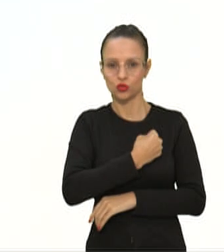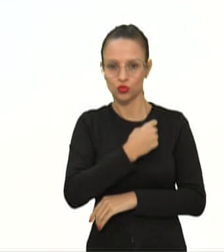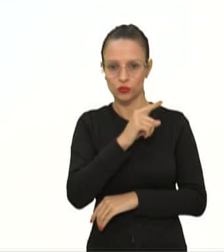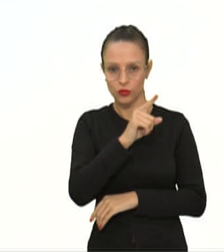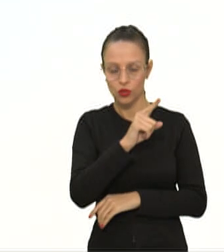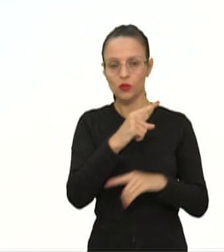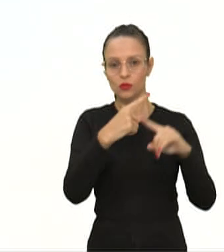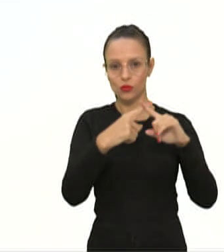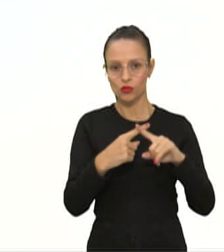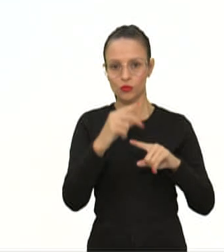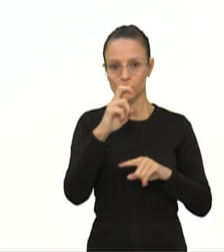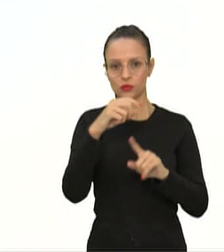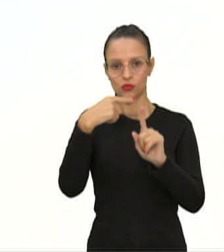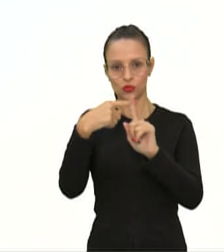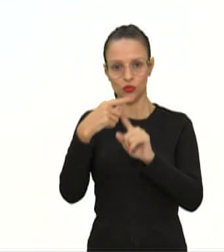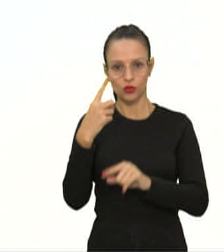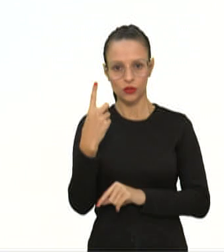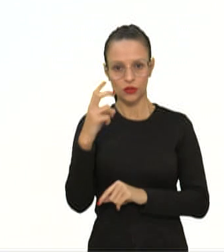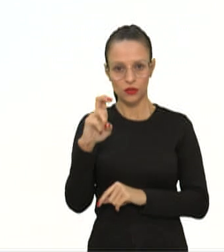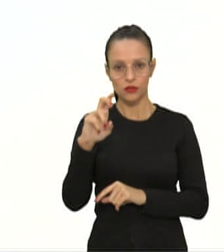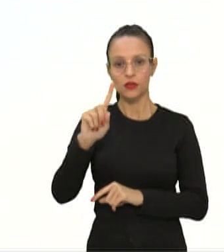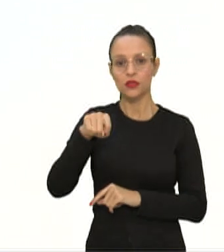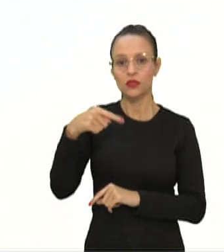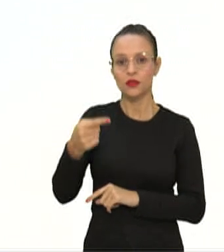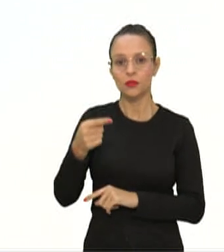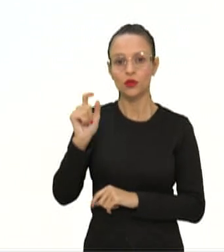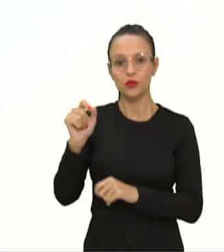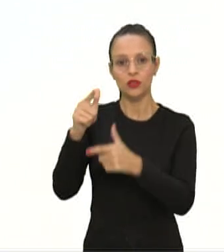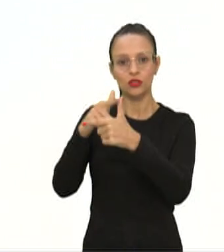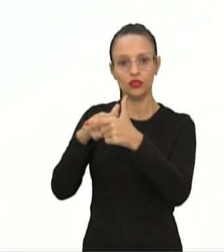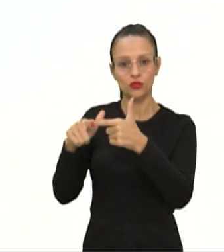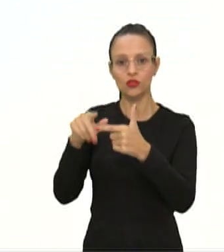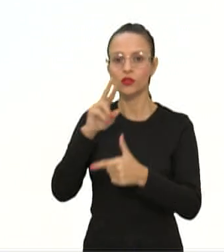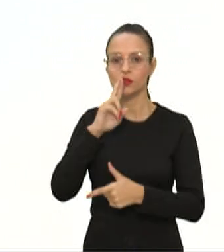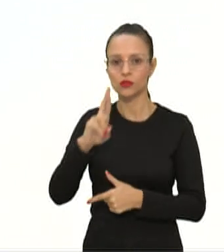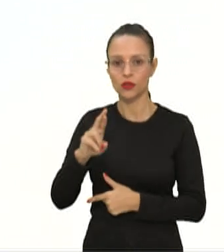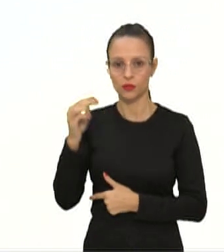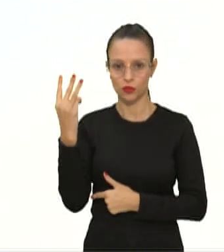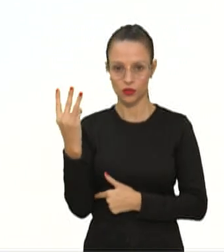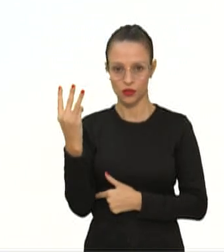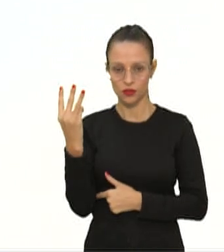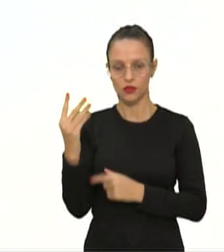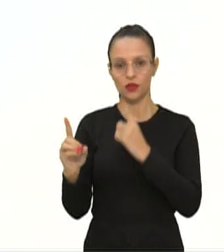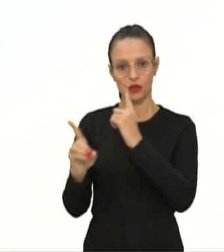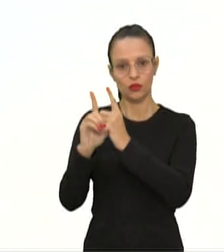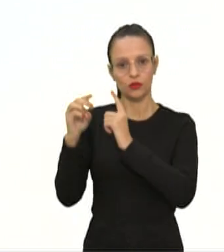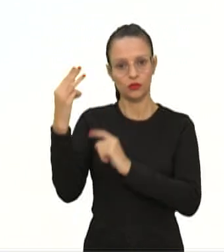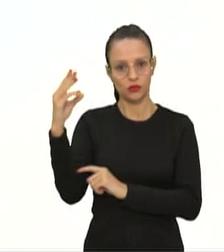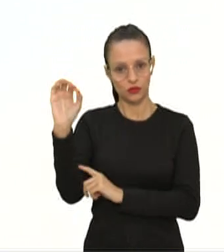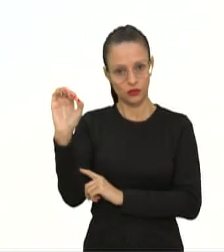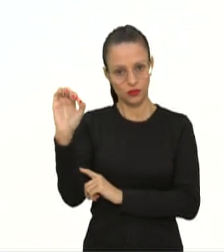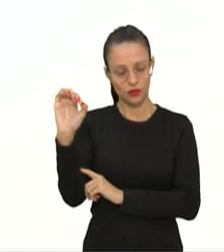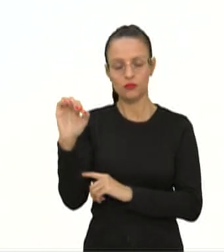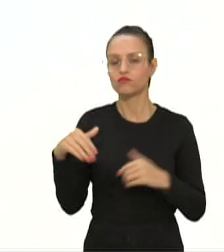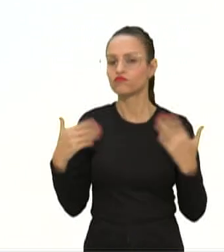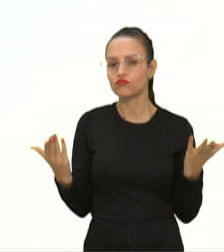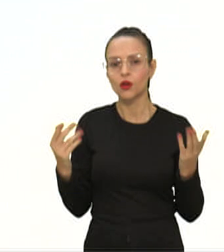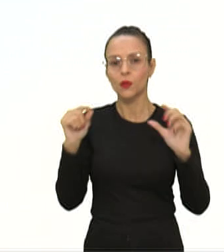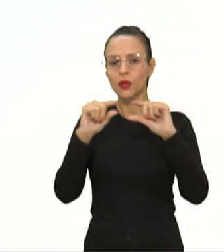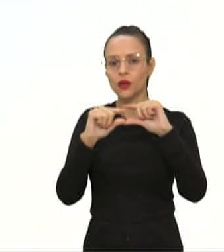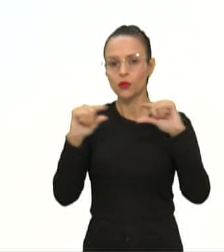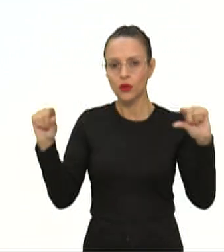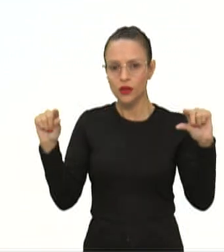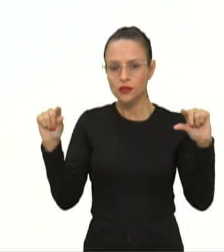por 5, somou 15 e depois dividiu o resultado por 3, obtendo o número 30. Qual a